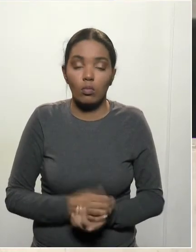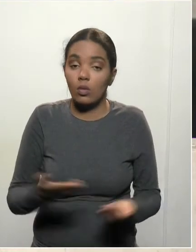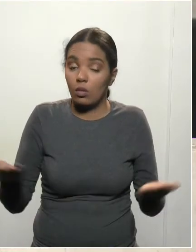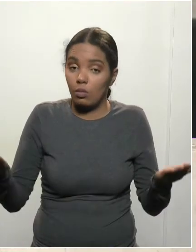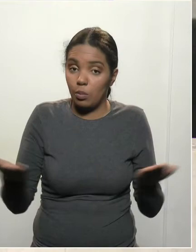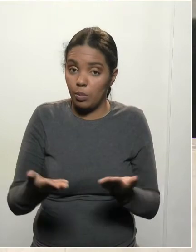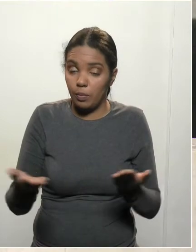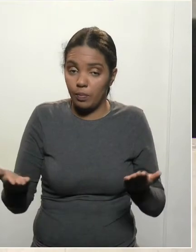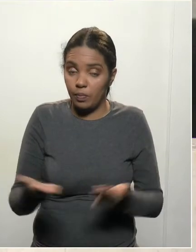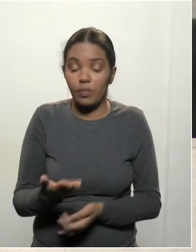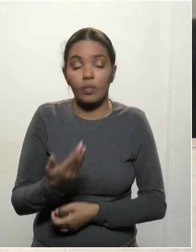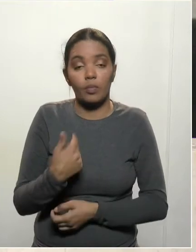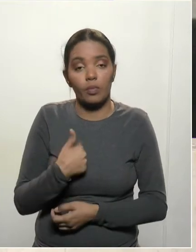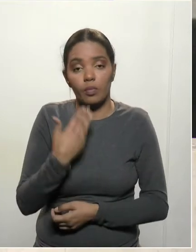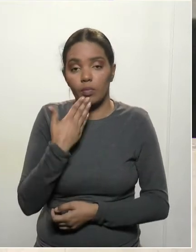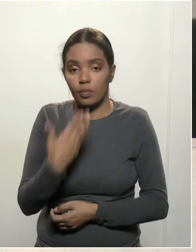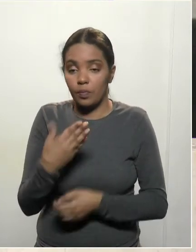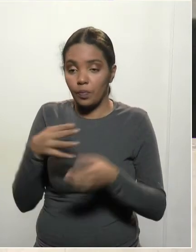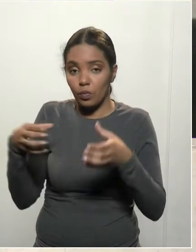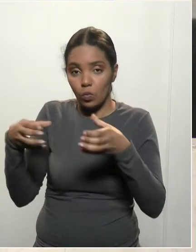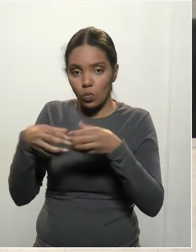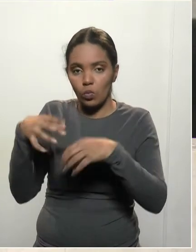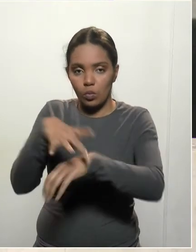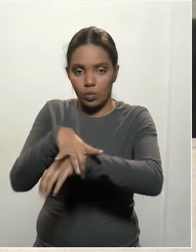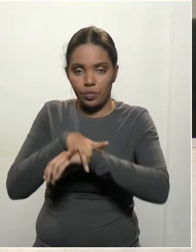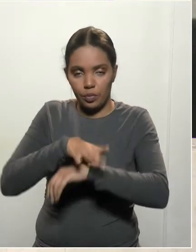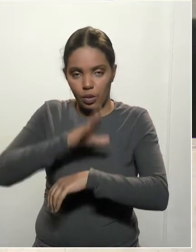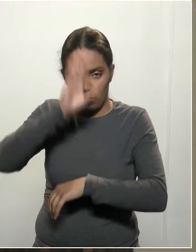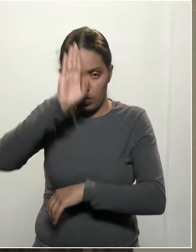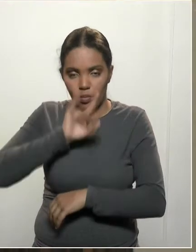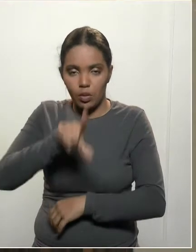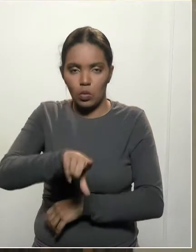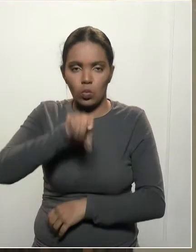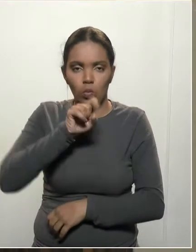solicito para que a Comissão de Segurança Pública também designe o relator.